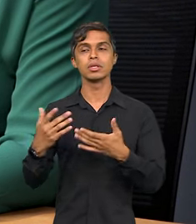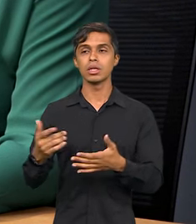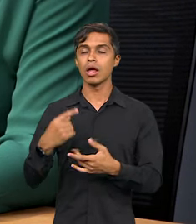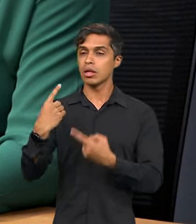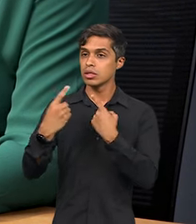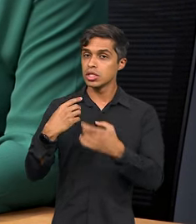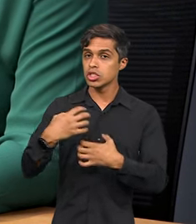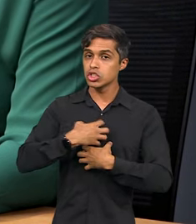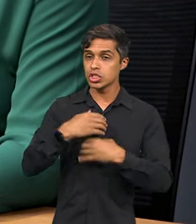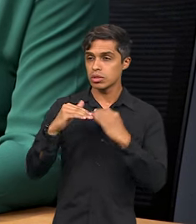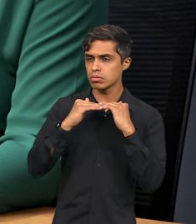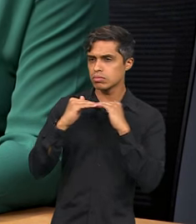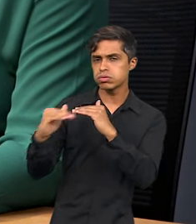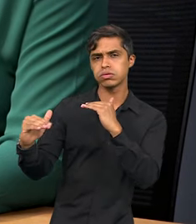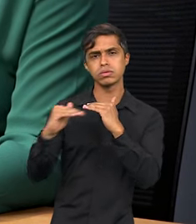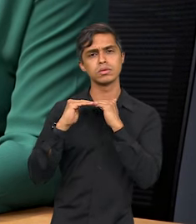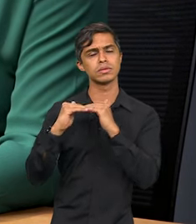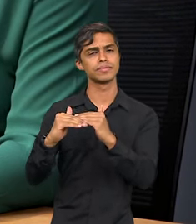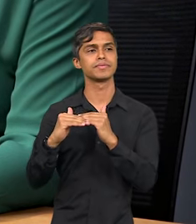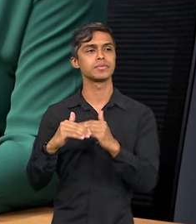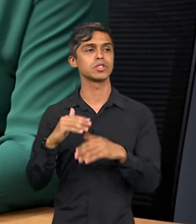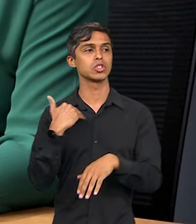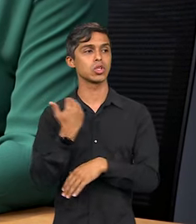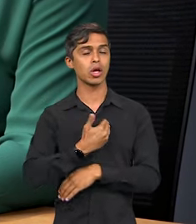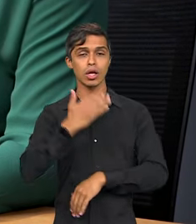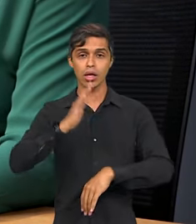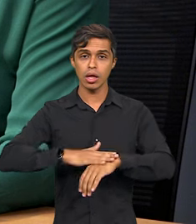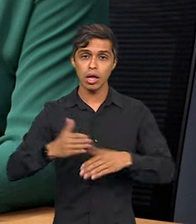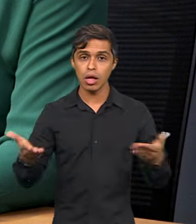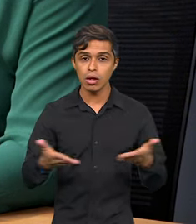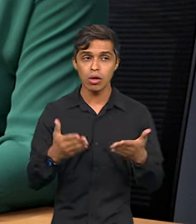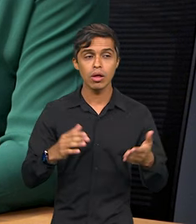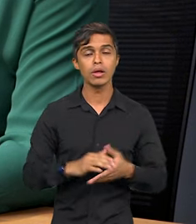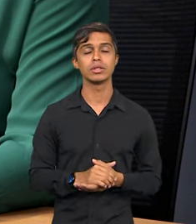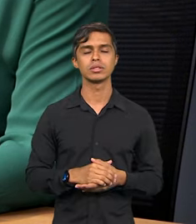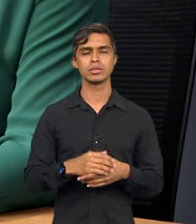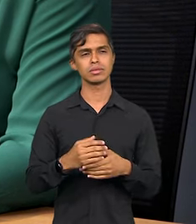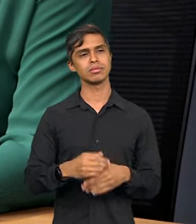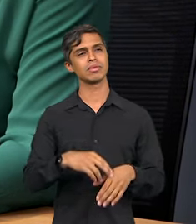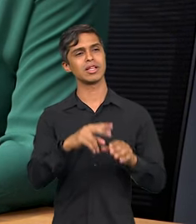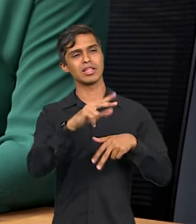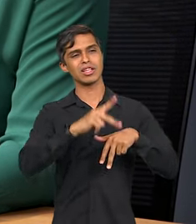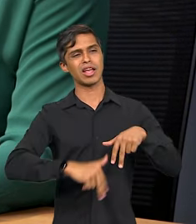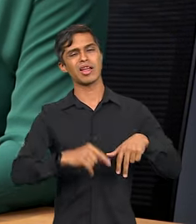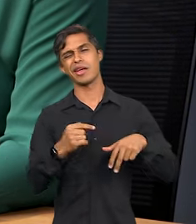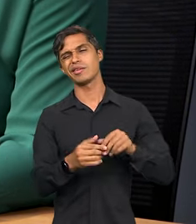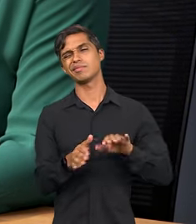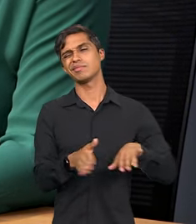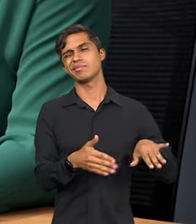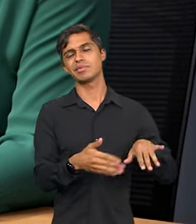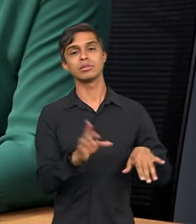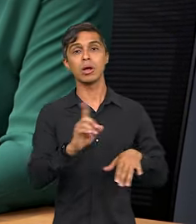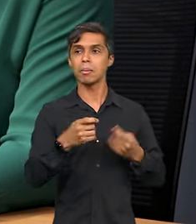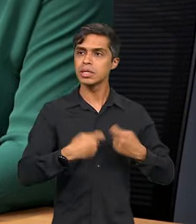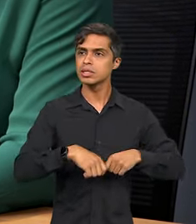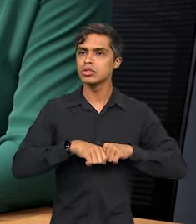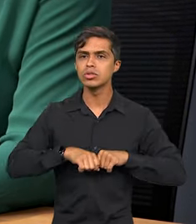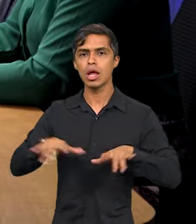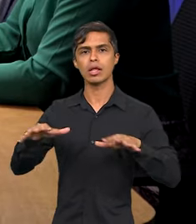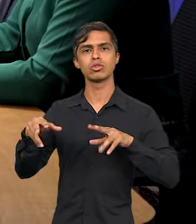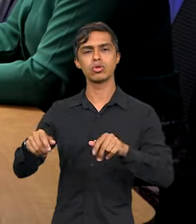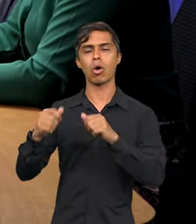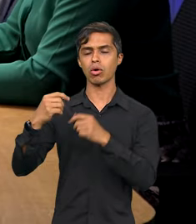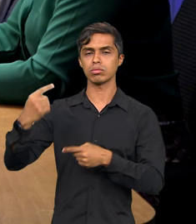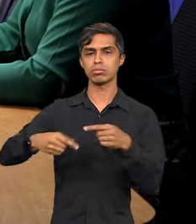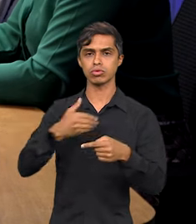vem sempre ali de forma transversal já é hora da gente parar de discutir a pauta de gênero como uma pauta isolada ela precisa ser trazida para todas as políticas